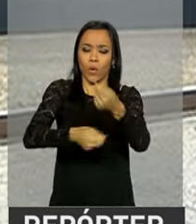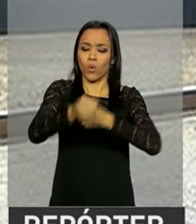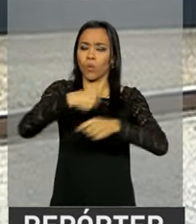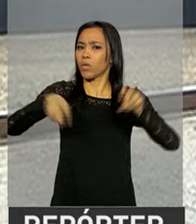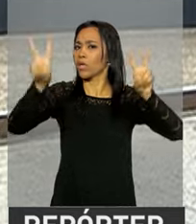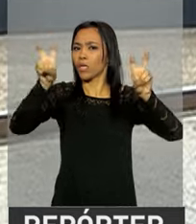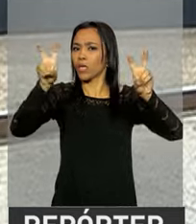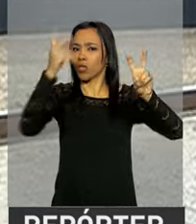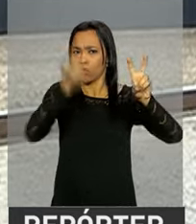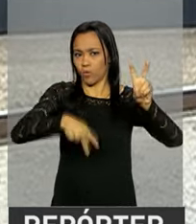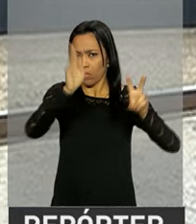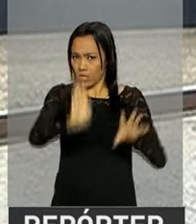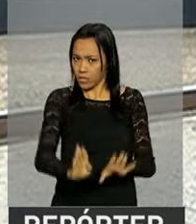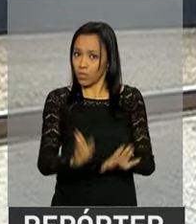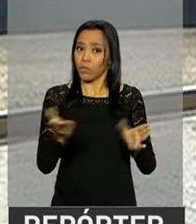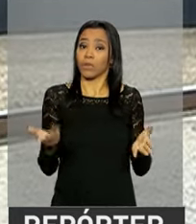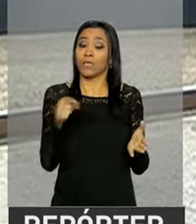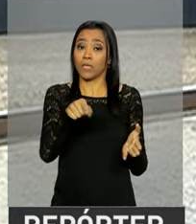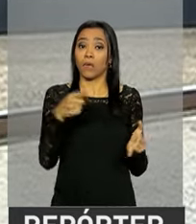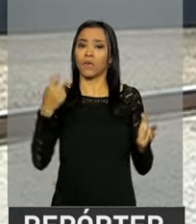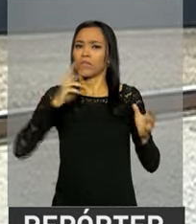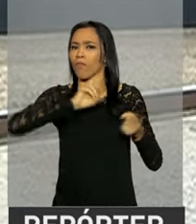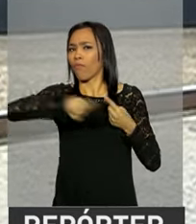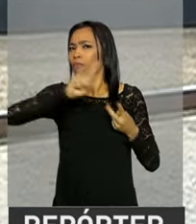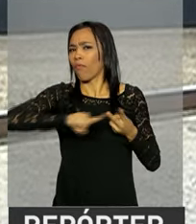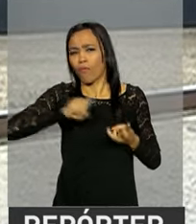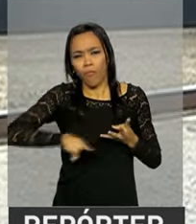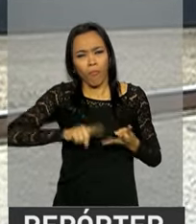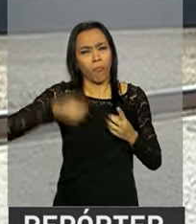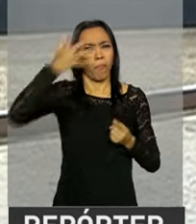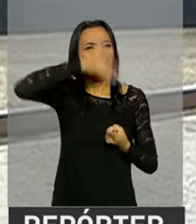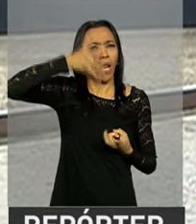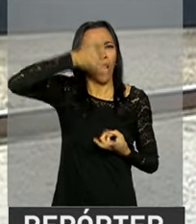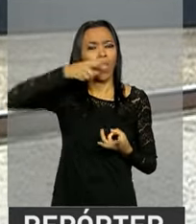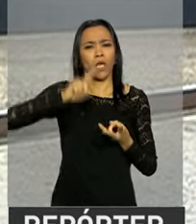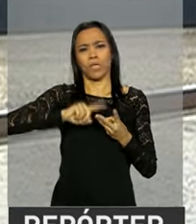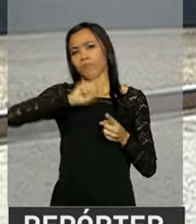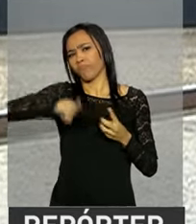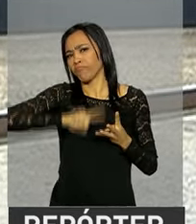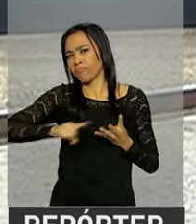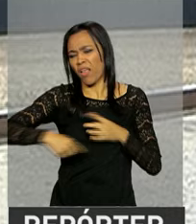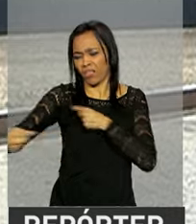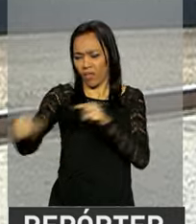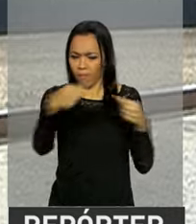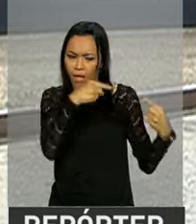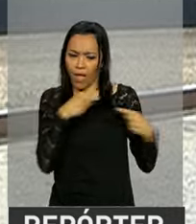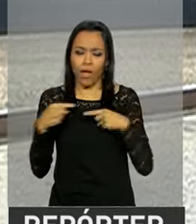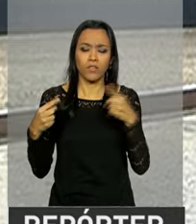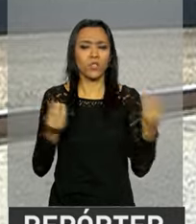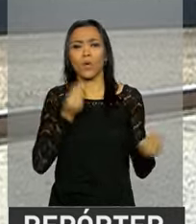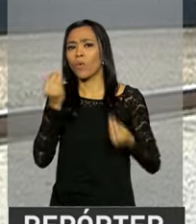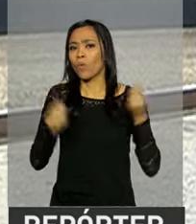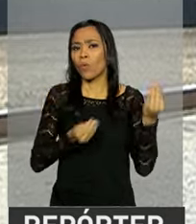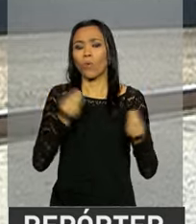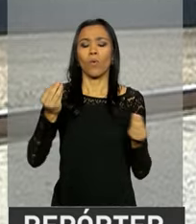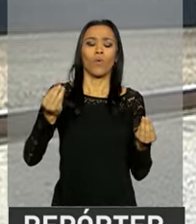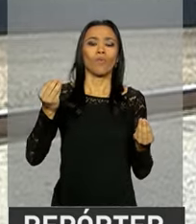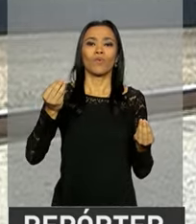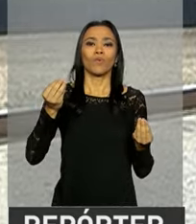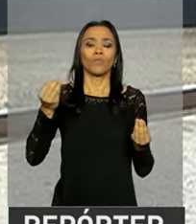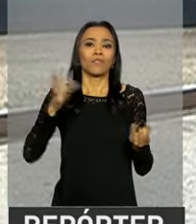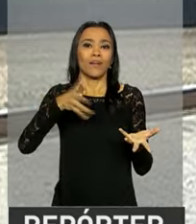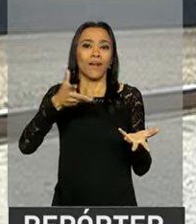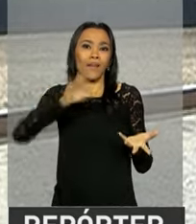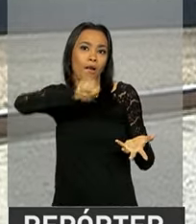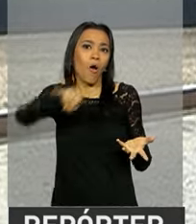edição do Fórum. Desta vez, a série de palestras e debates também vai mostrar como se planejar para as oportunidades que devem surgir